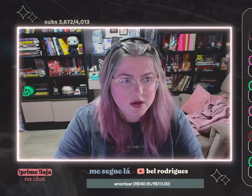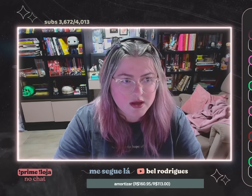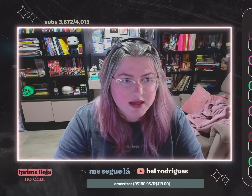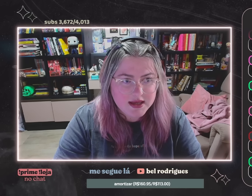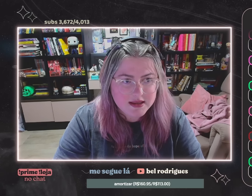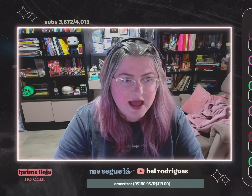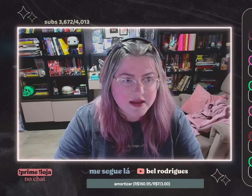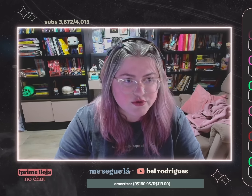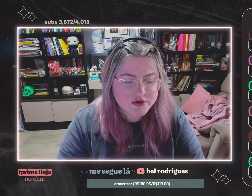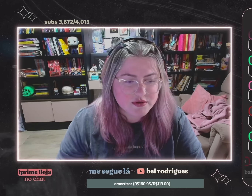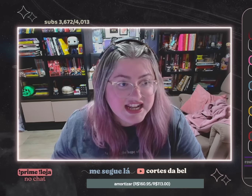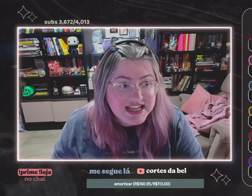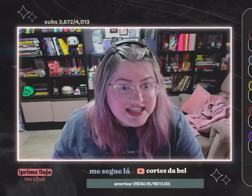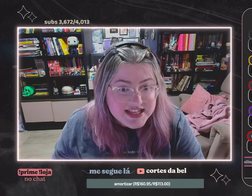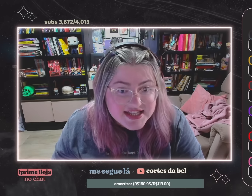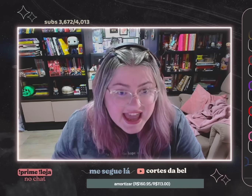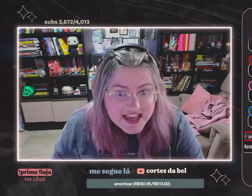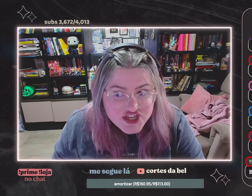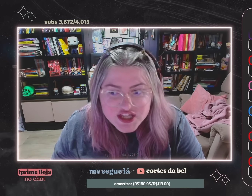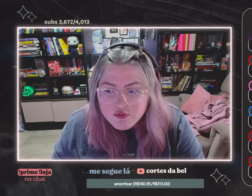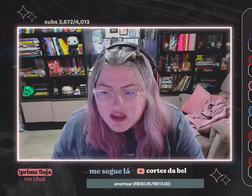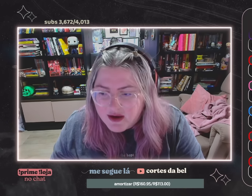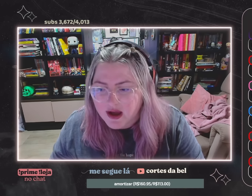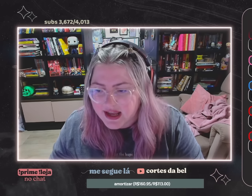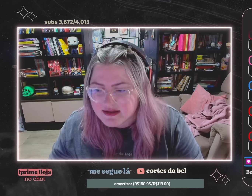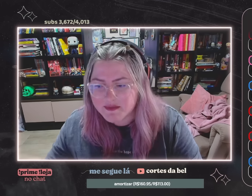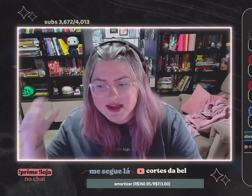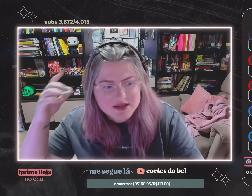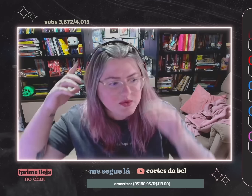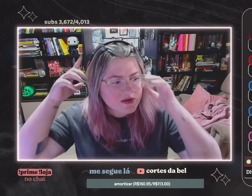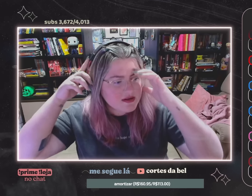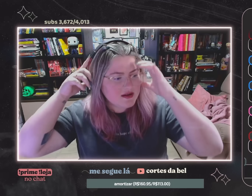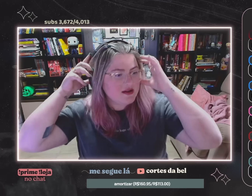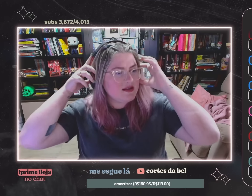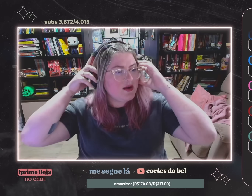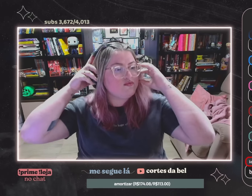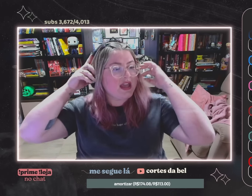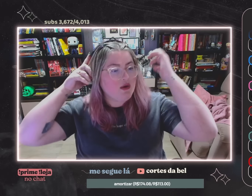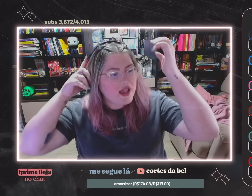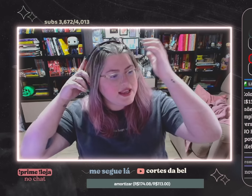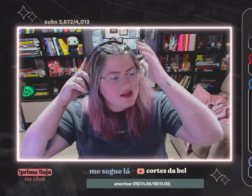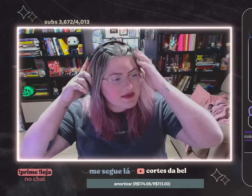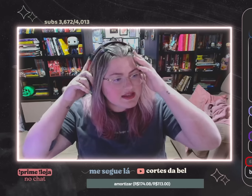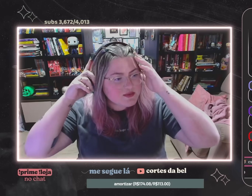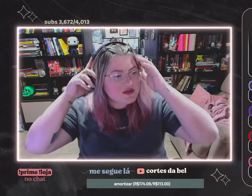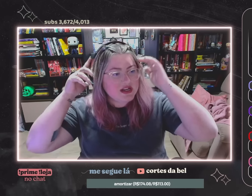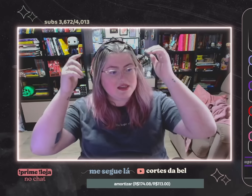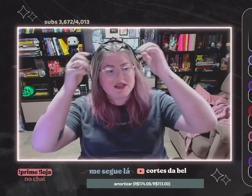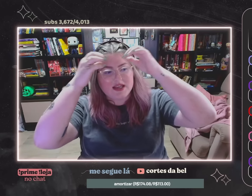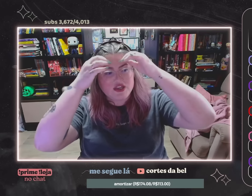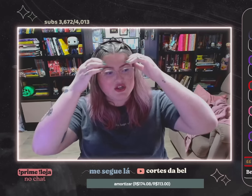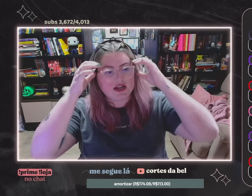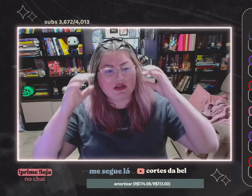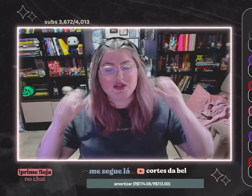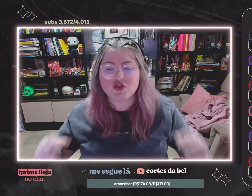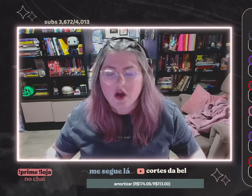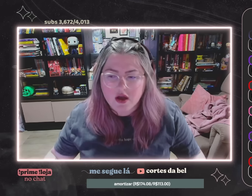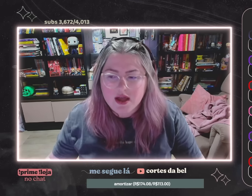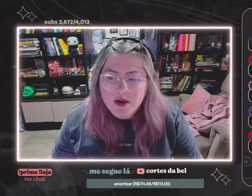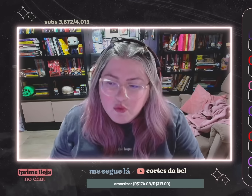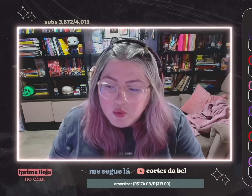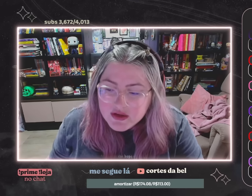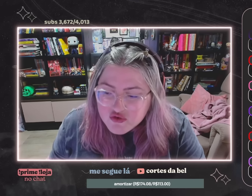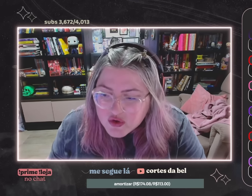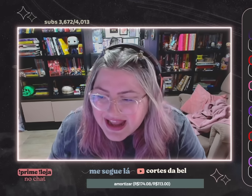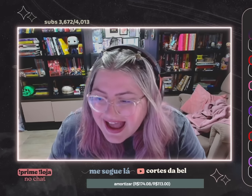Marçal idade 37 não tem 40 mesmo não tem 40 mesmo 37 anos e